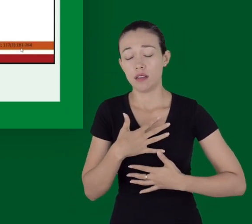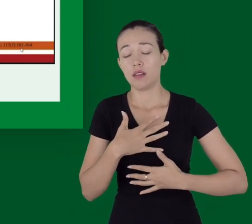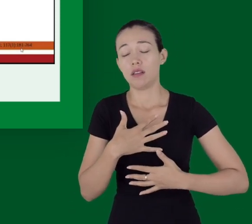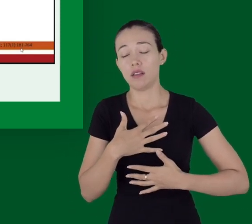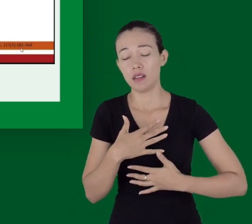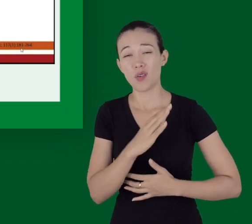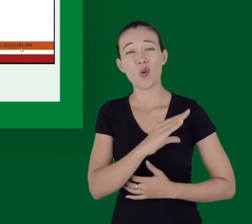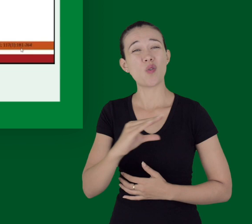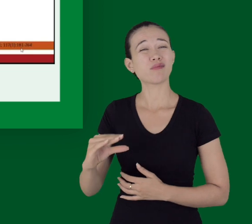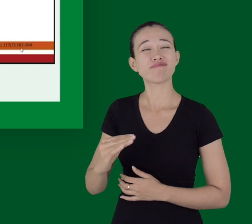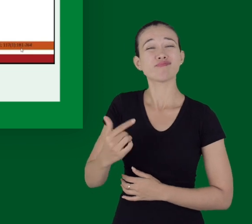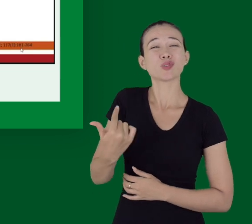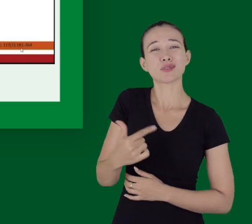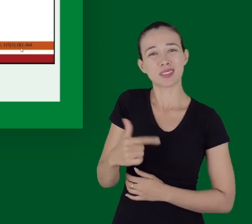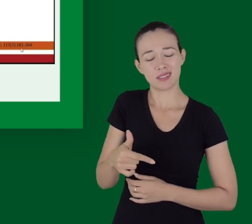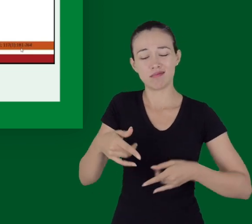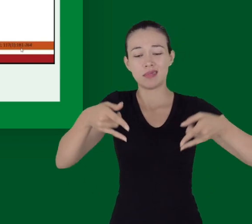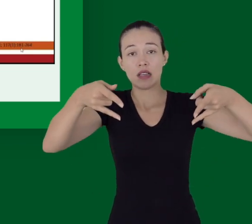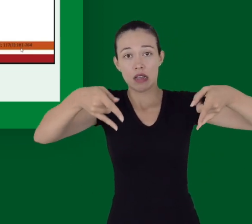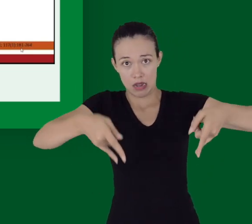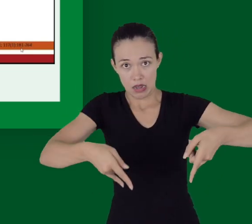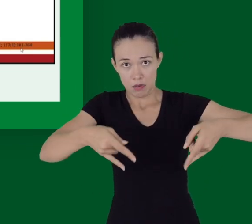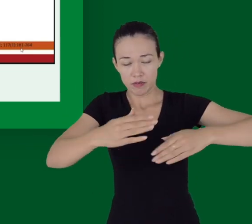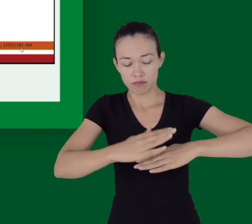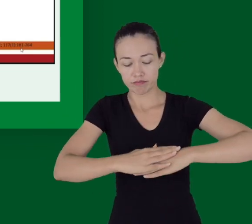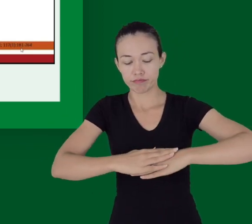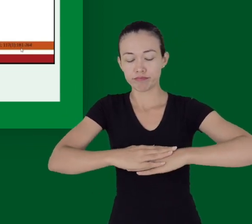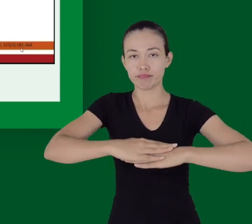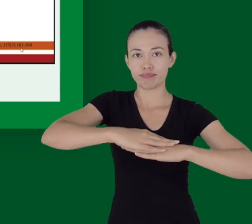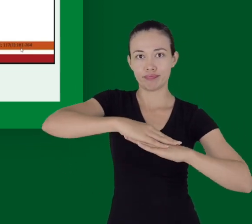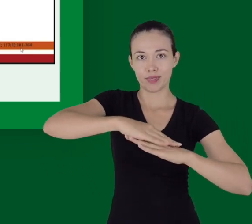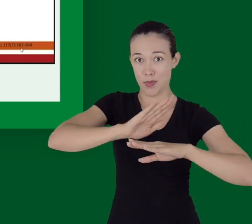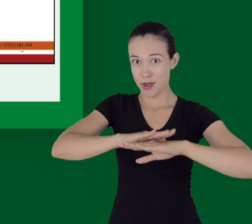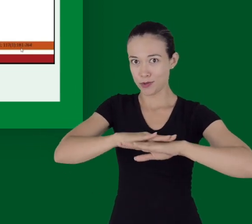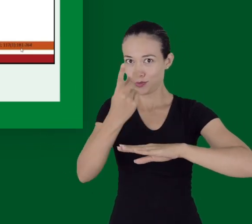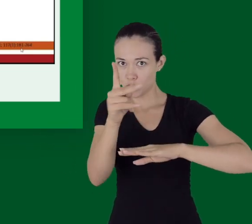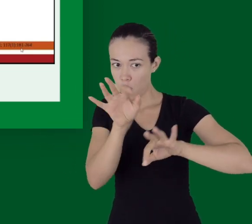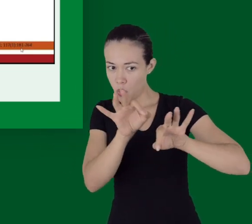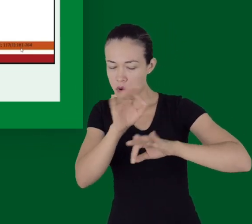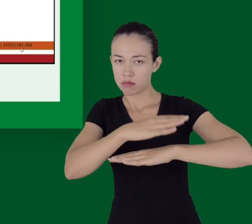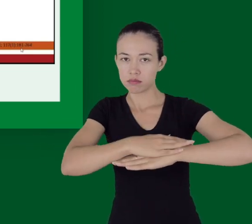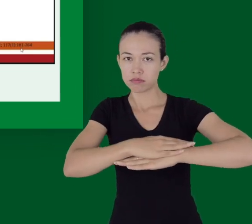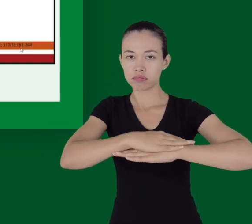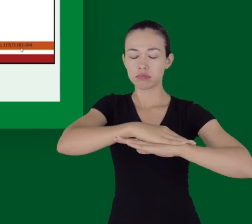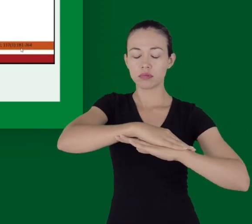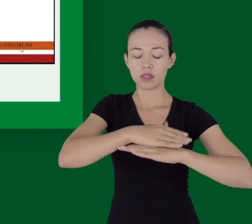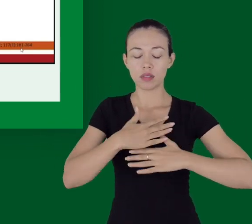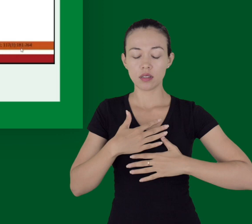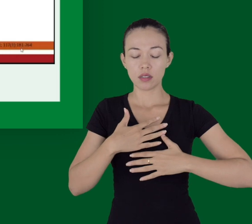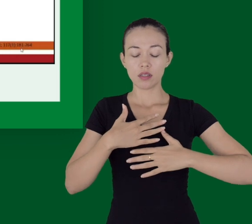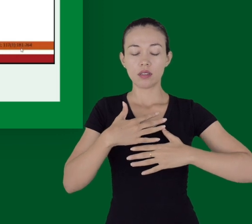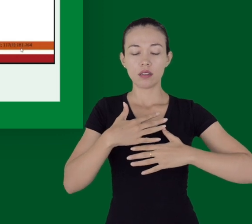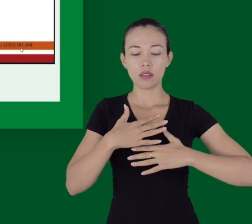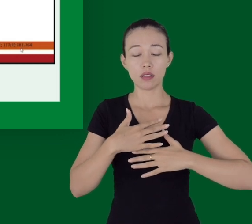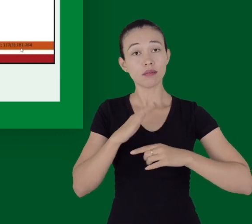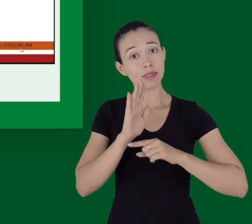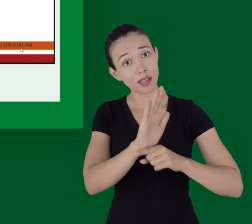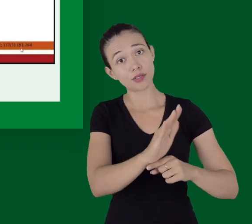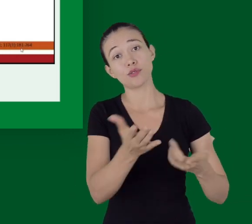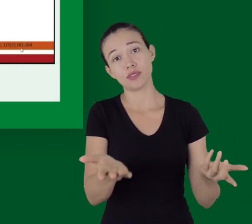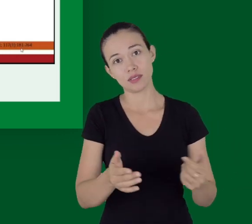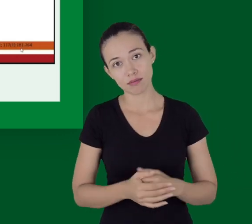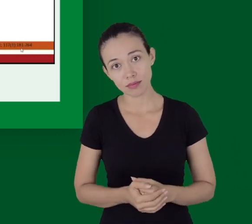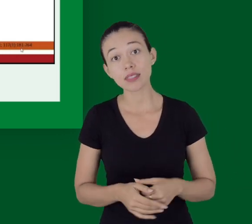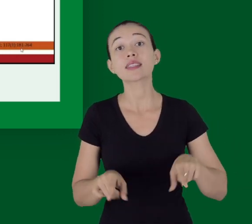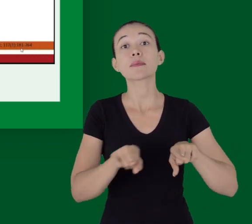né? Para respirar, e você eleva a cabeceira, já acha que não é grande coisa, mas para o paciente já melhorou